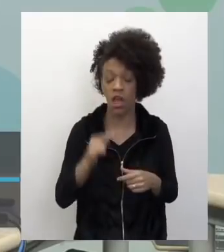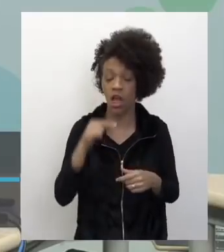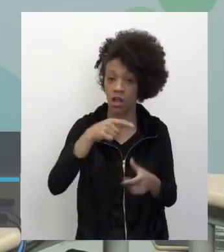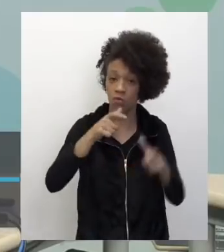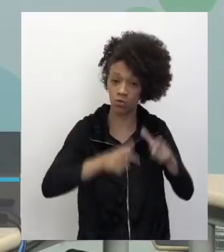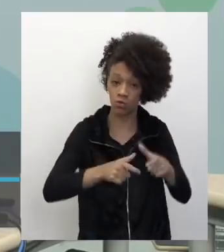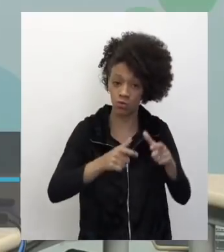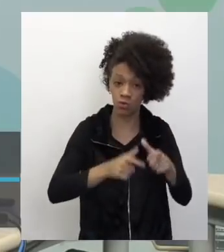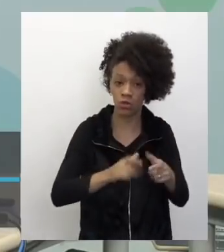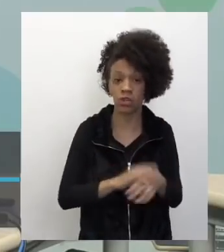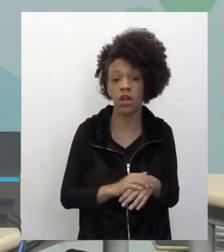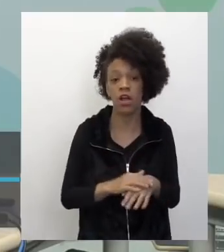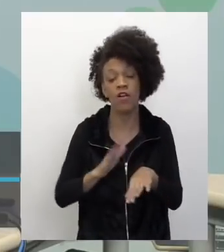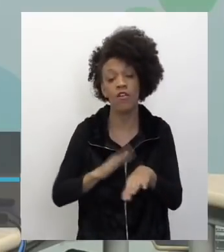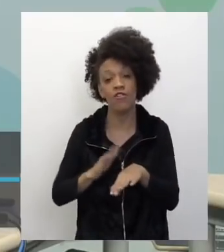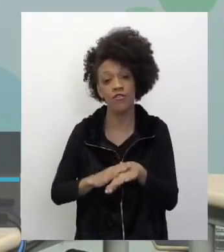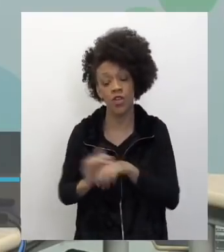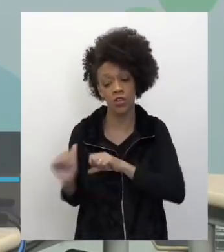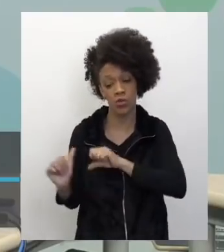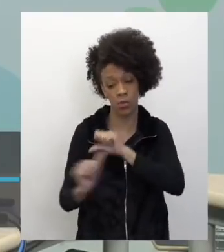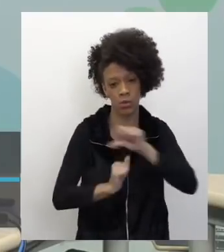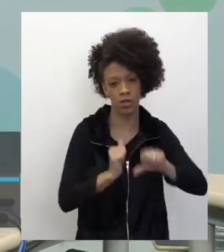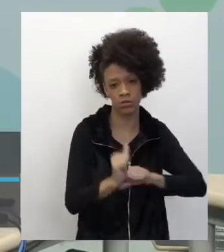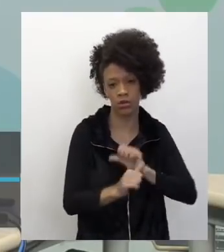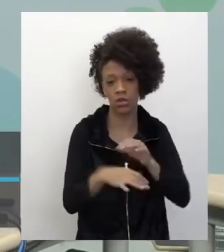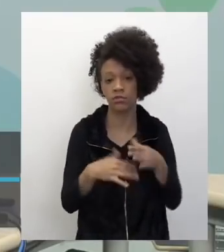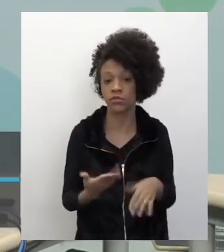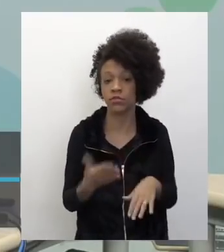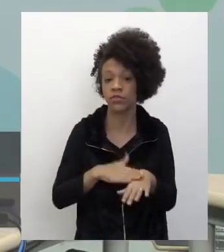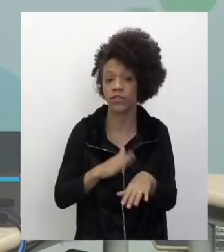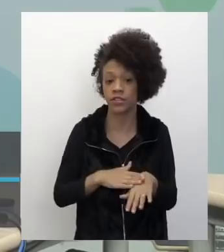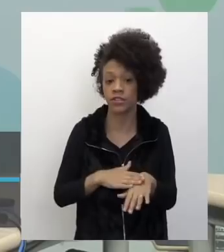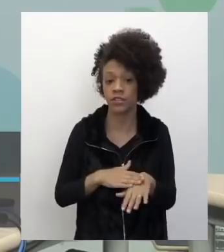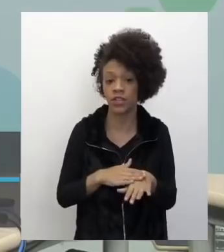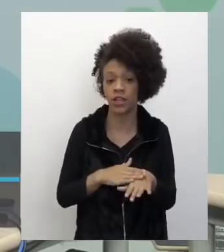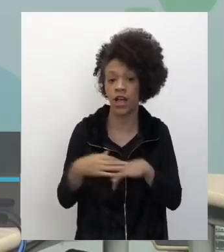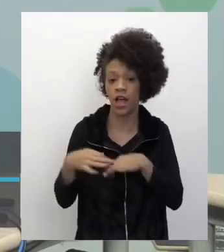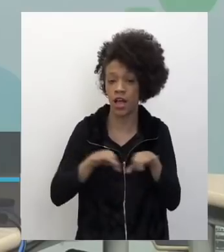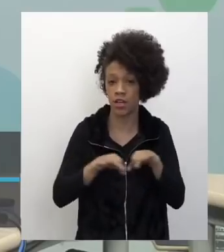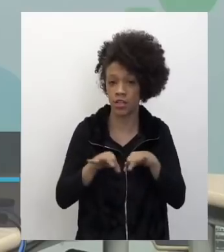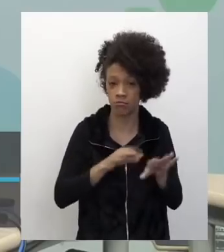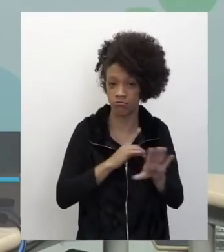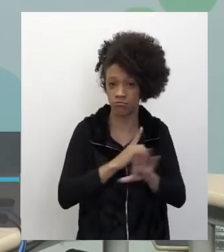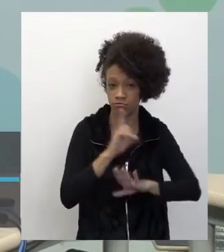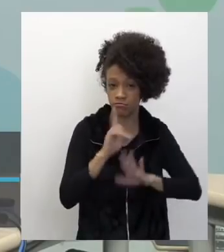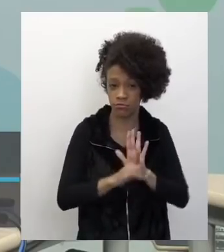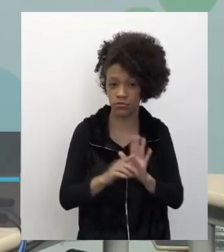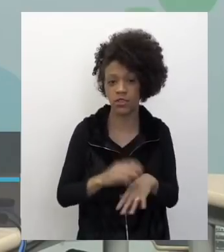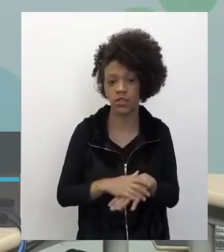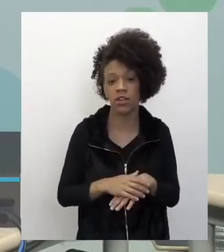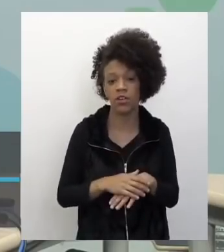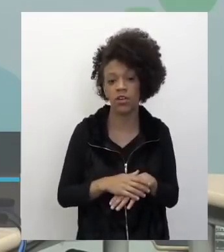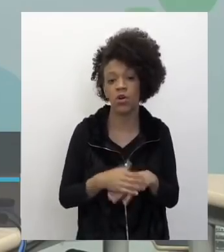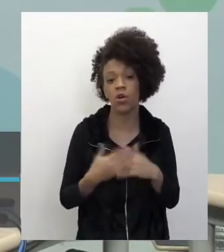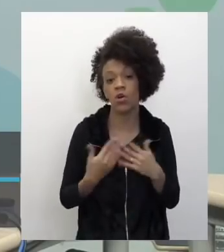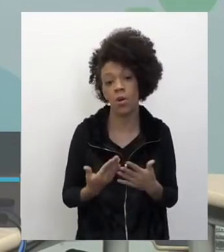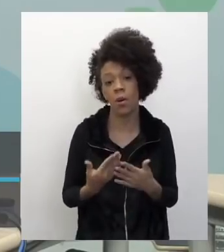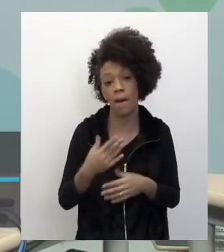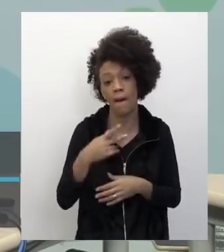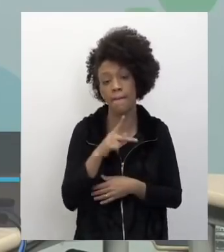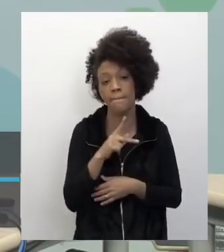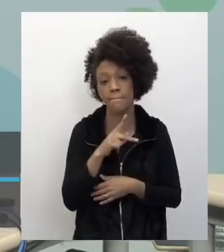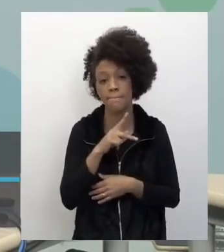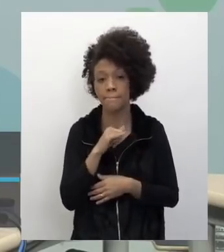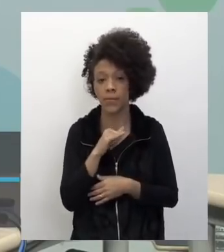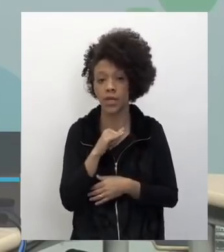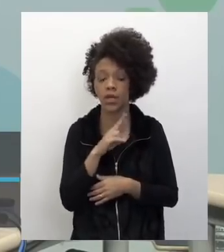intercâmbio com o pessoal do Cirque du Soleil. Tanto que quem fez a direção artística do espetáculo que a gente fez na época foi o Pierrot Bidon, né?